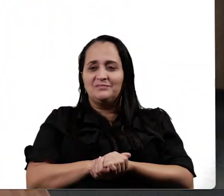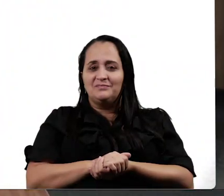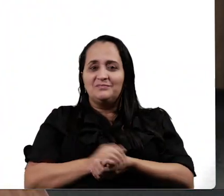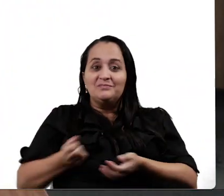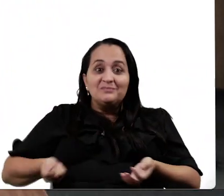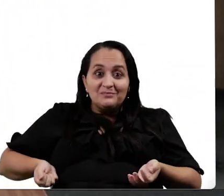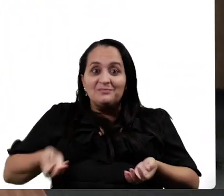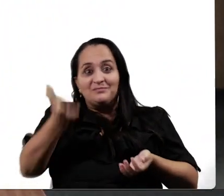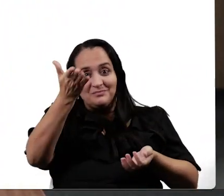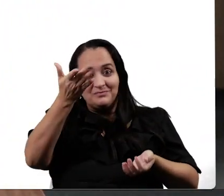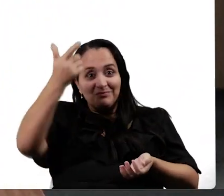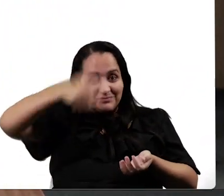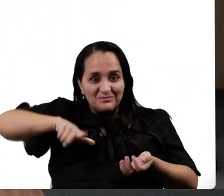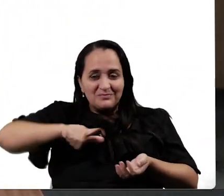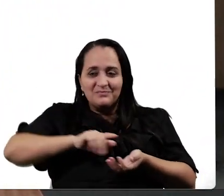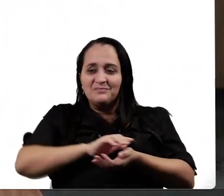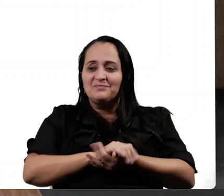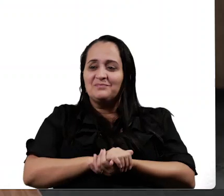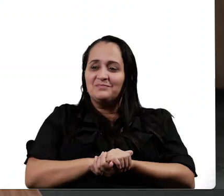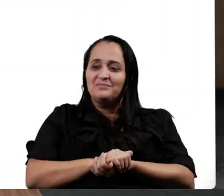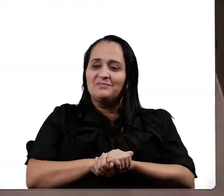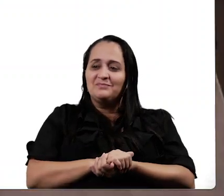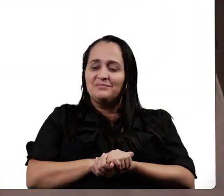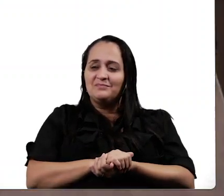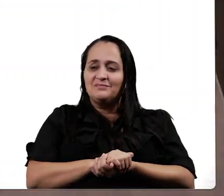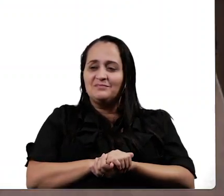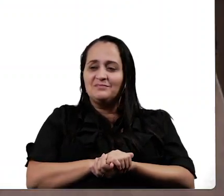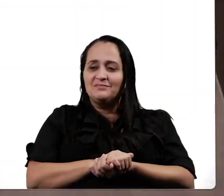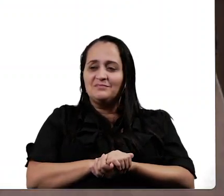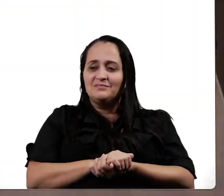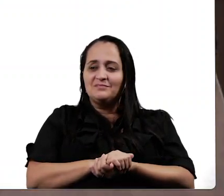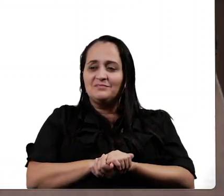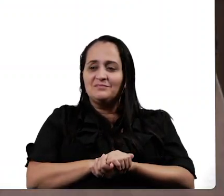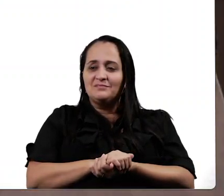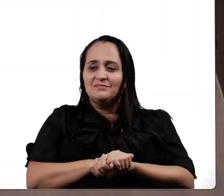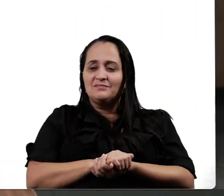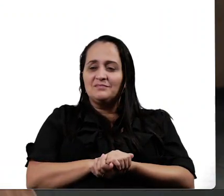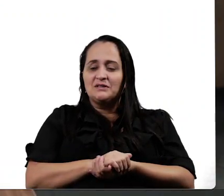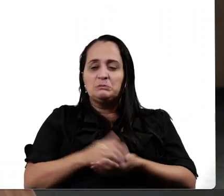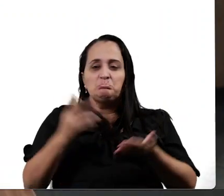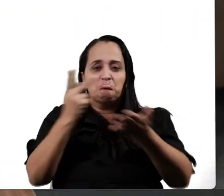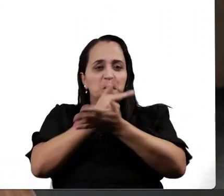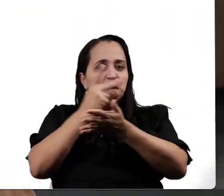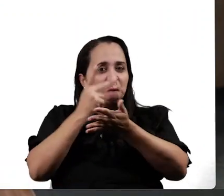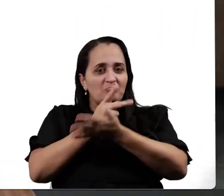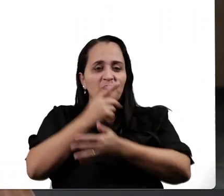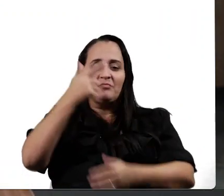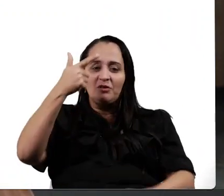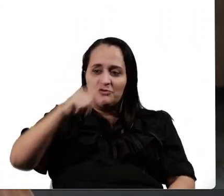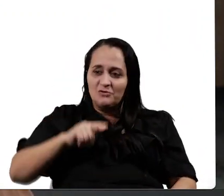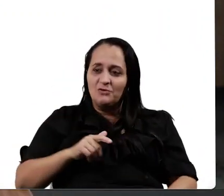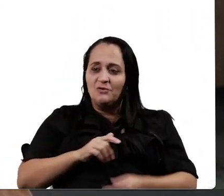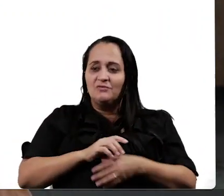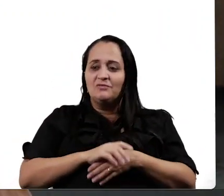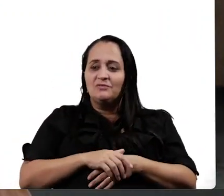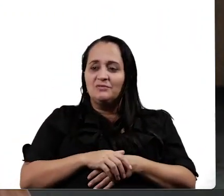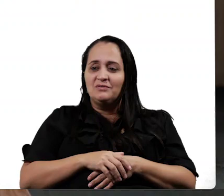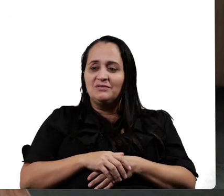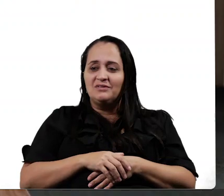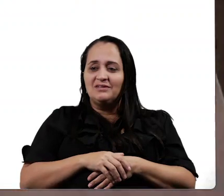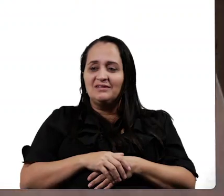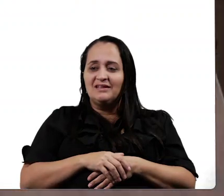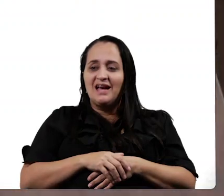lá vamos novamente errei vamos mais uma